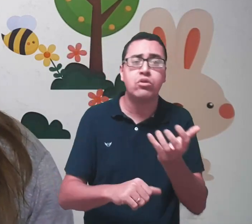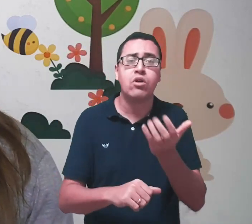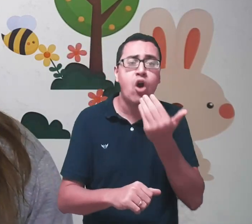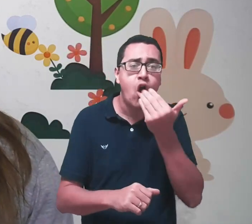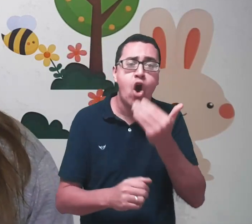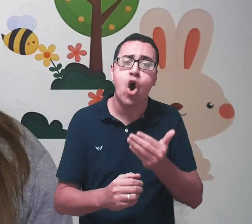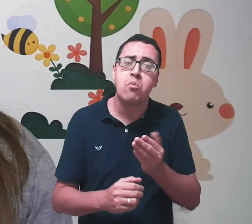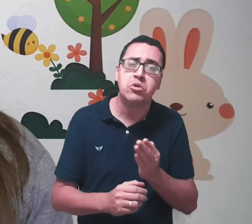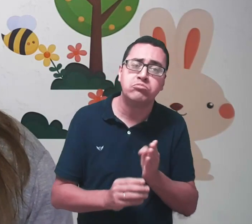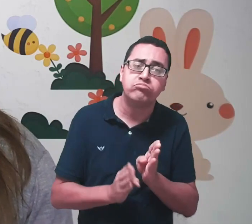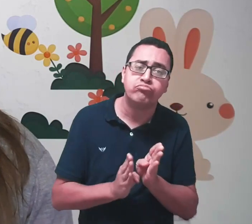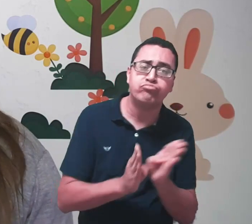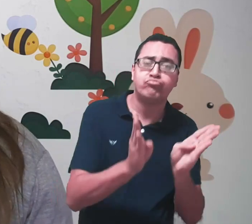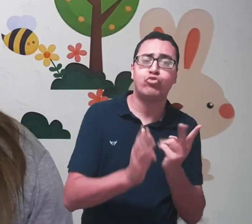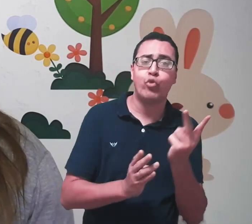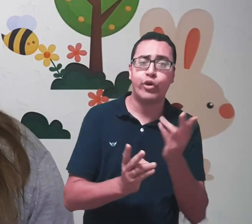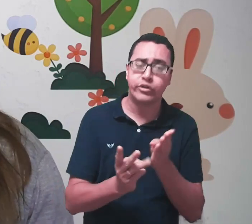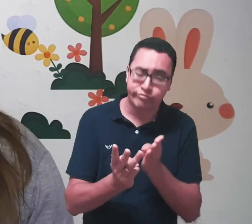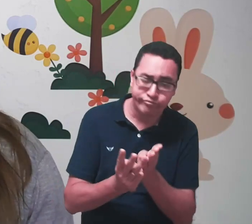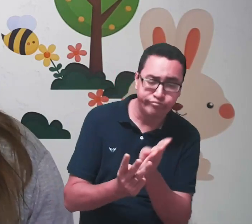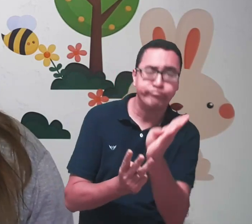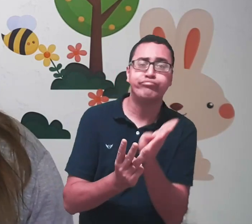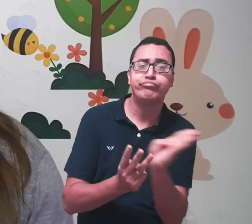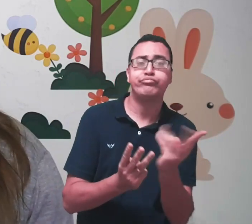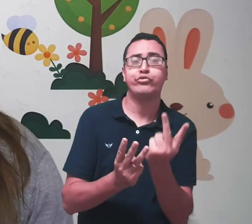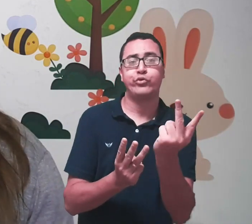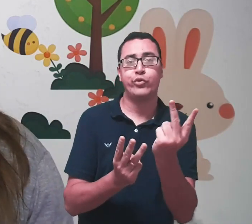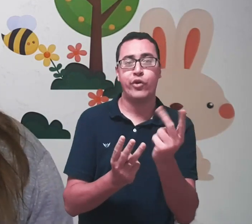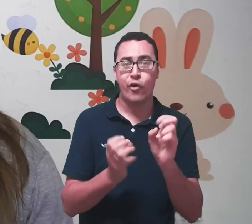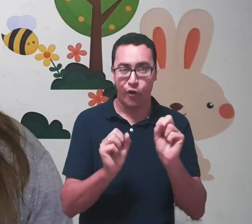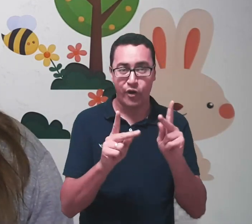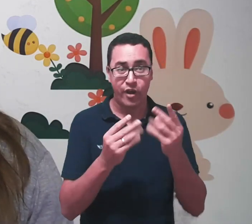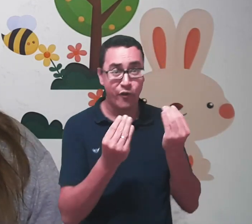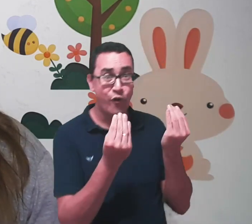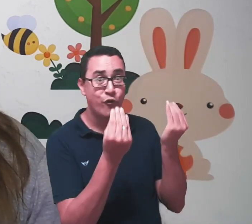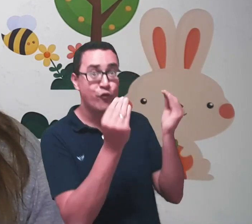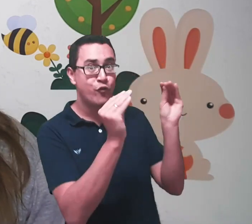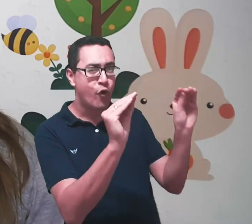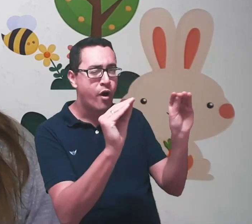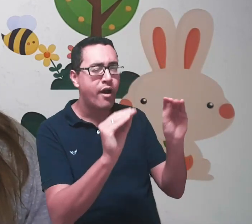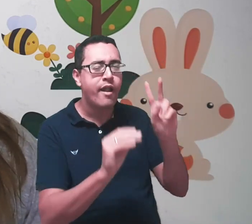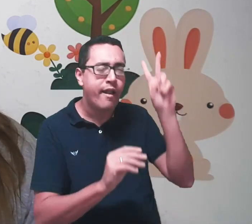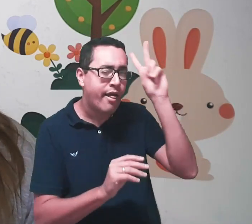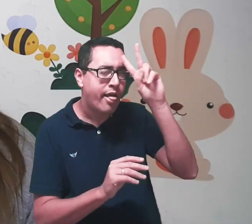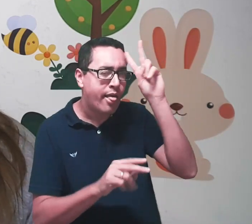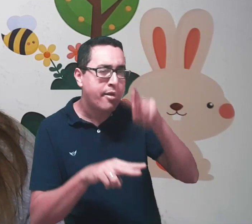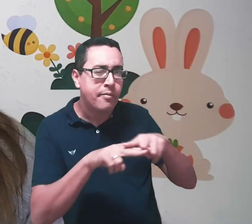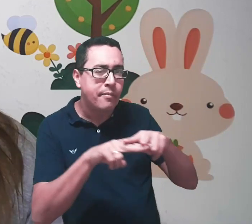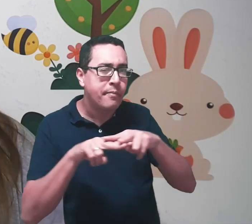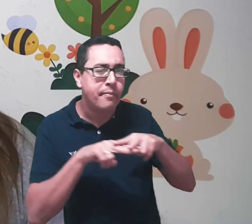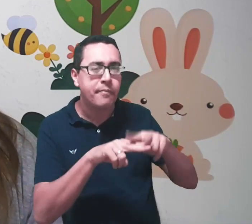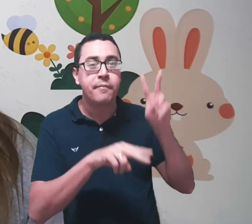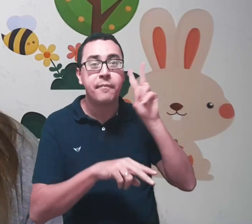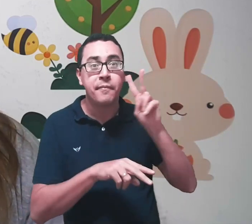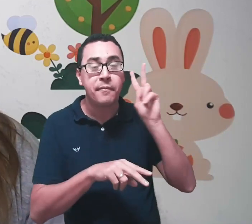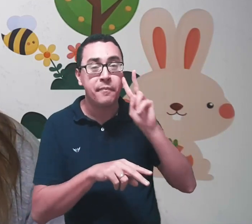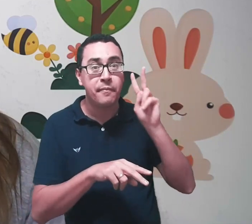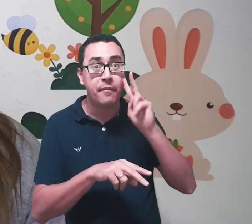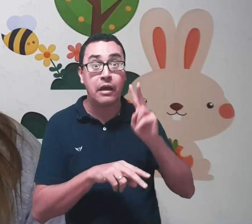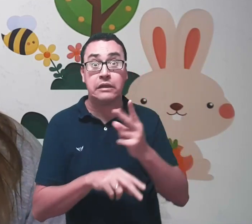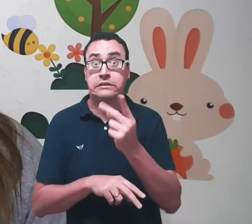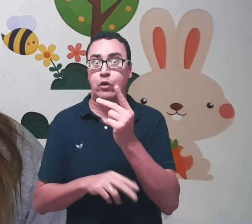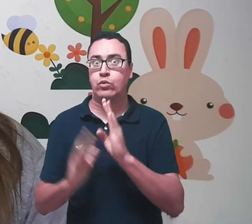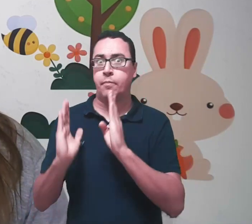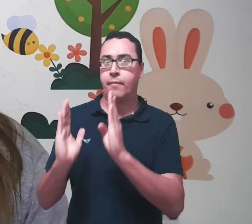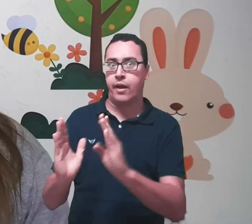síntese na tela aí, para que você não perca nenhum detalhe. Então vamos recapitular essa segunda parte